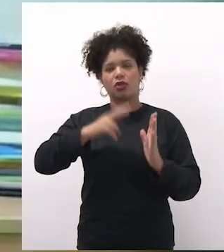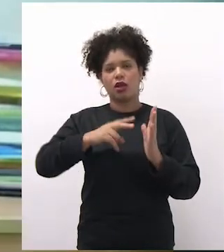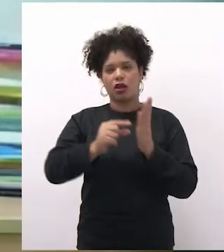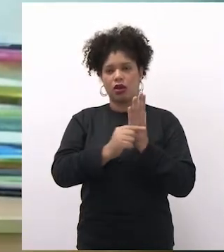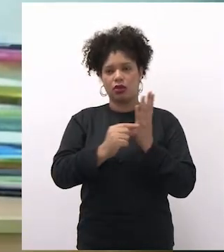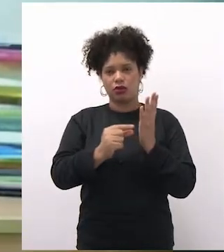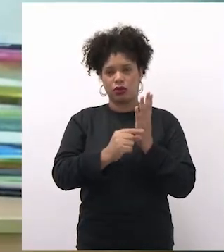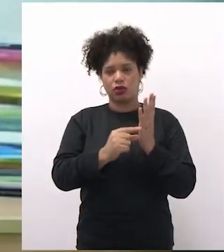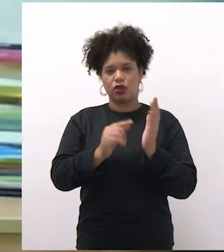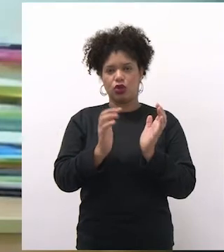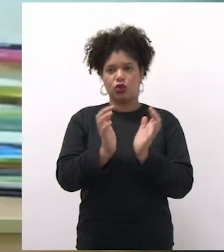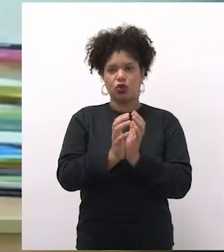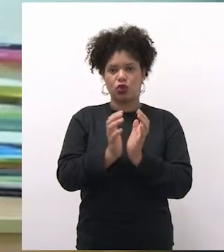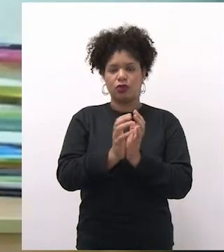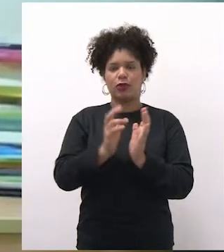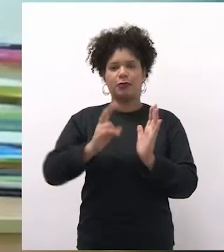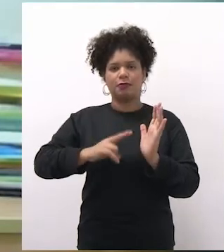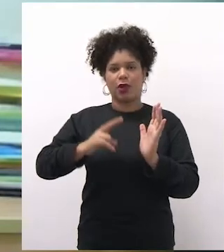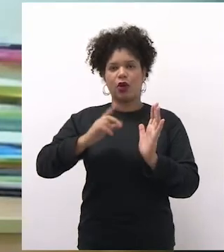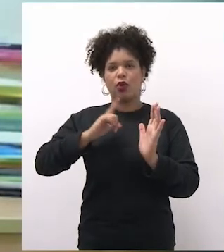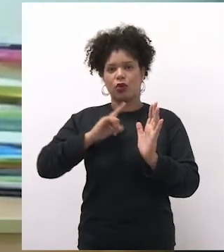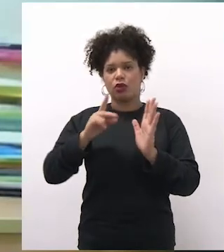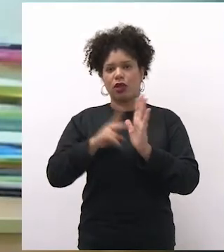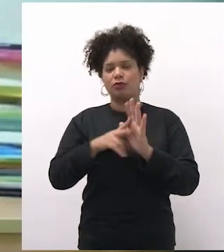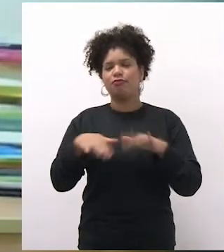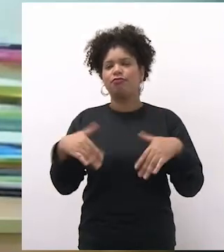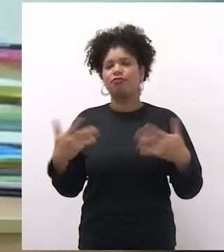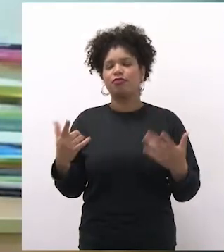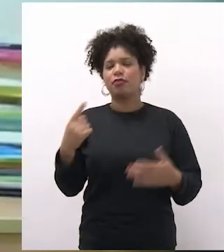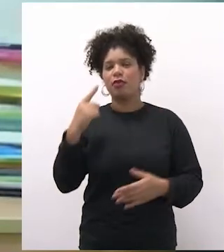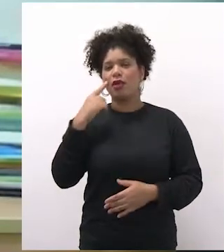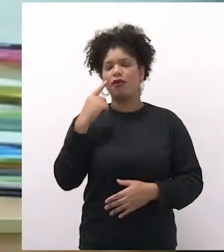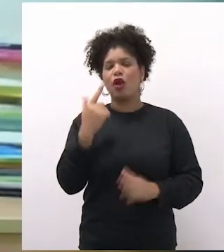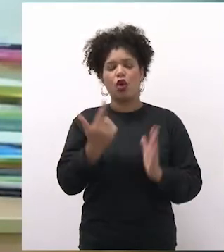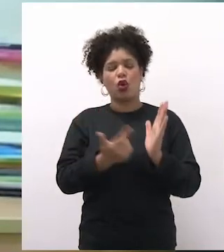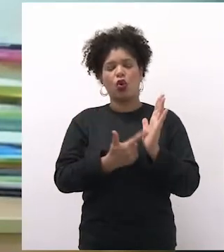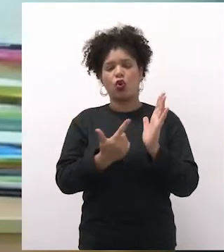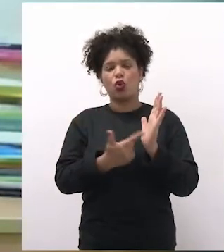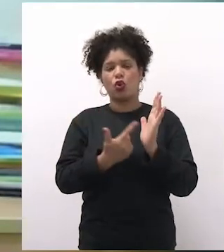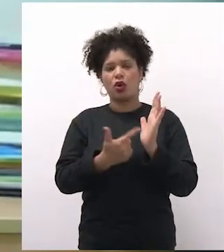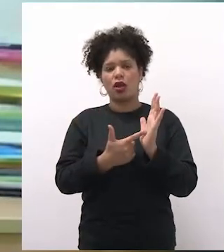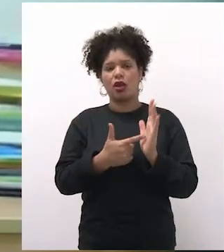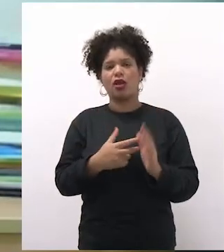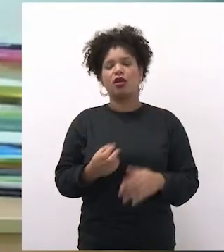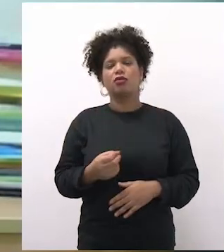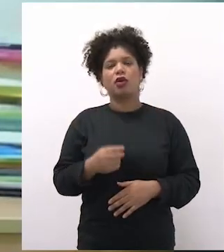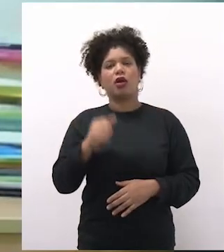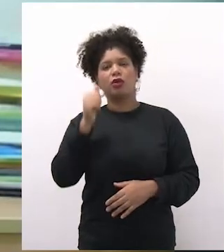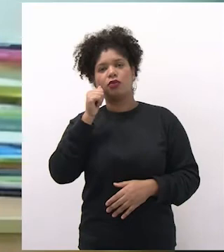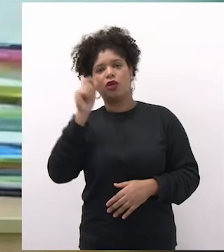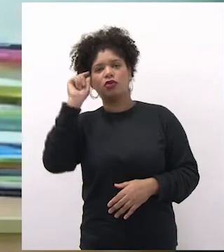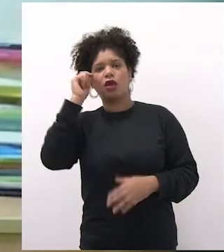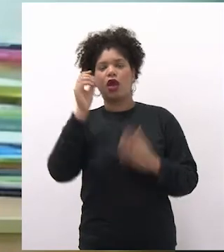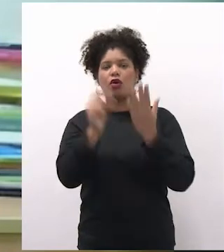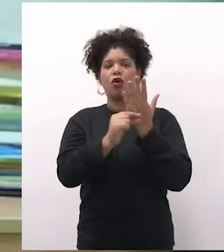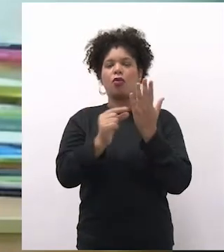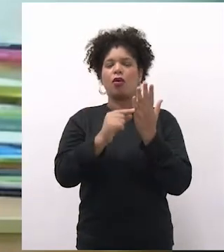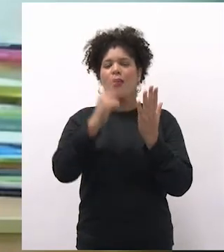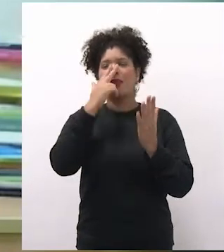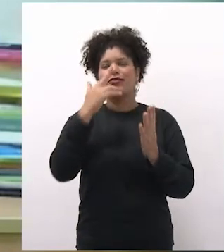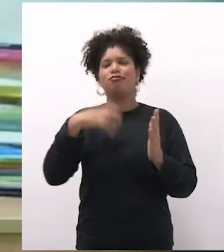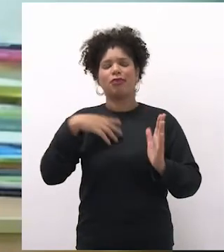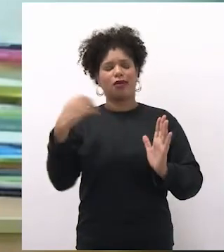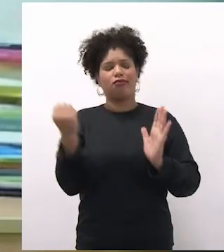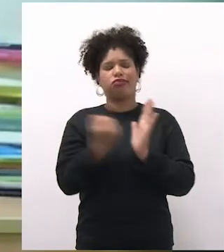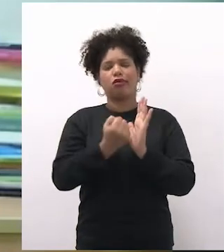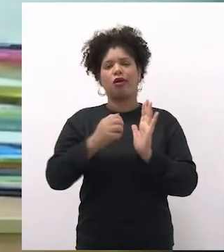Lendo Mulheres Pretas, qual que foi o livro ou autora que mais marcou